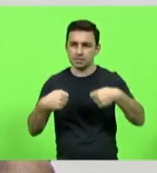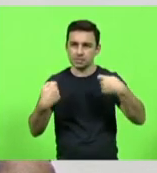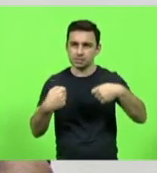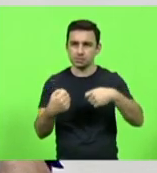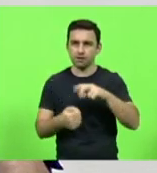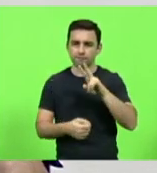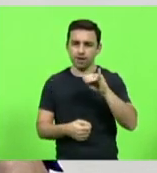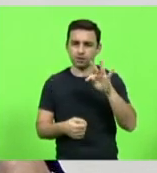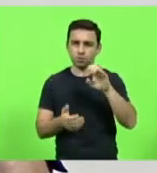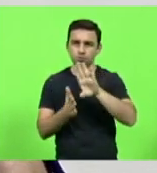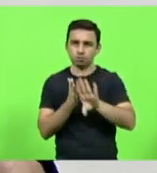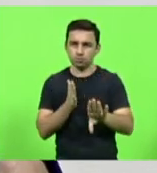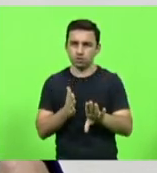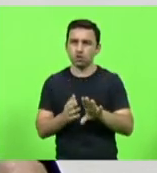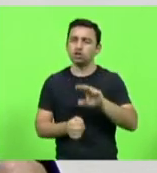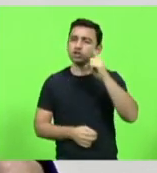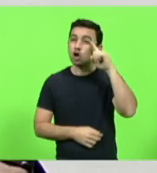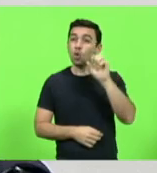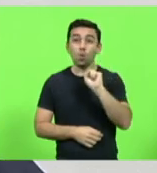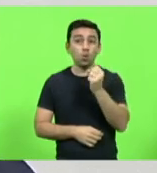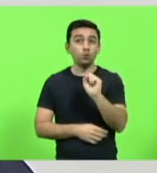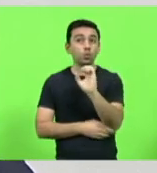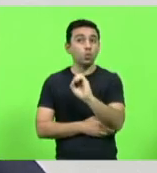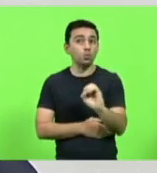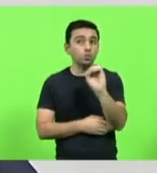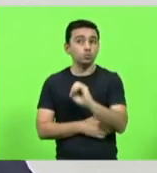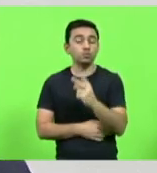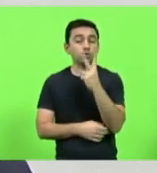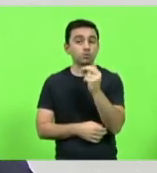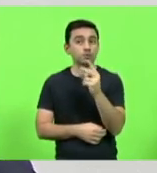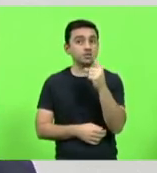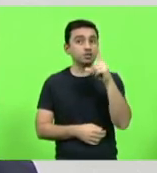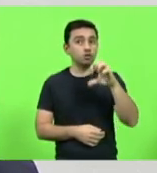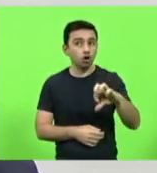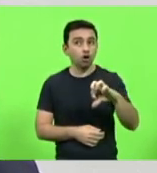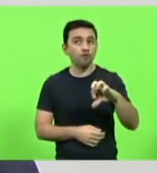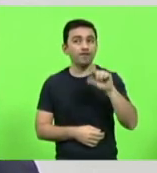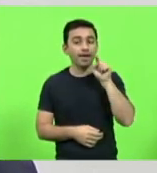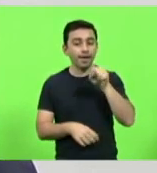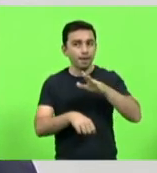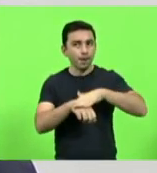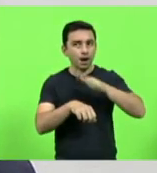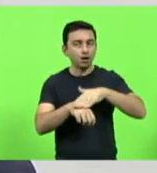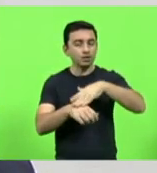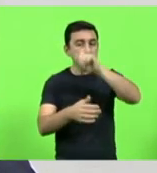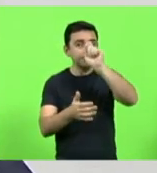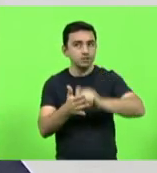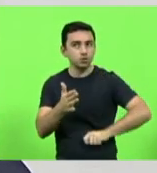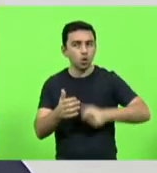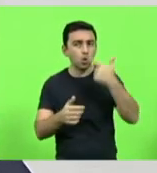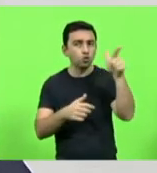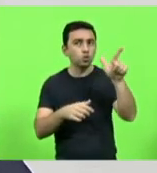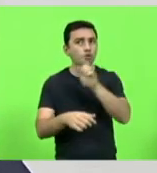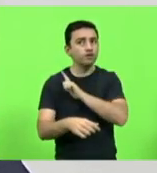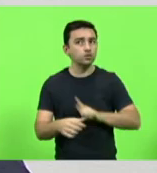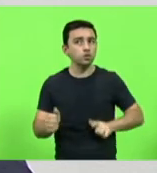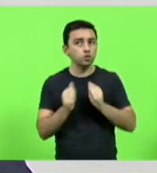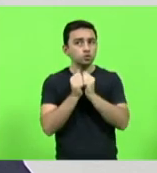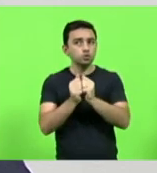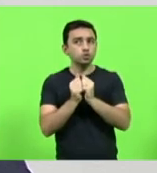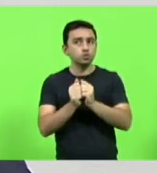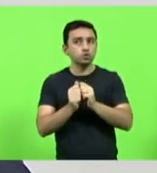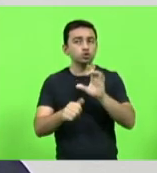do governador, no dia 8 de outubro de 2019, assinou com outros governadores algo que